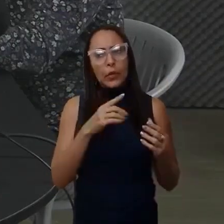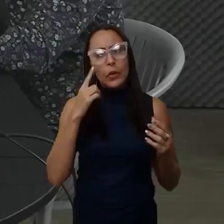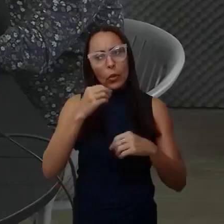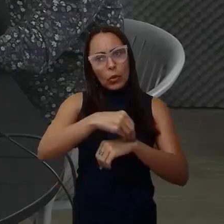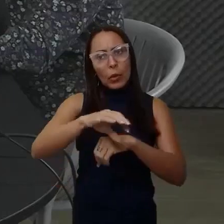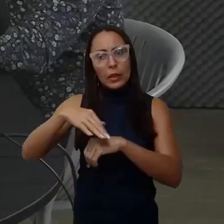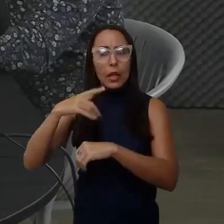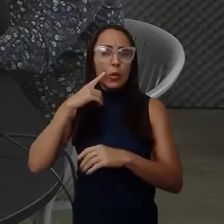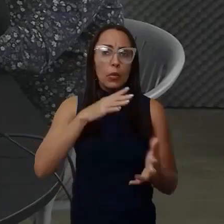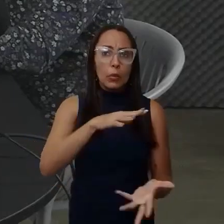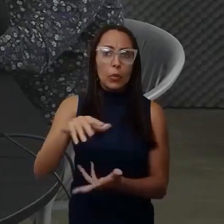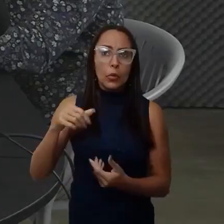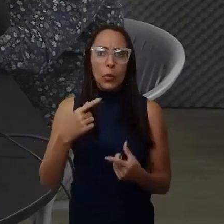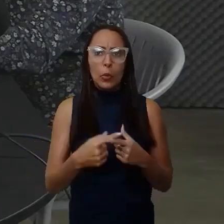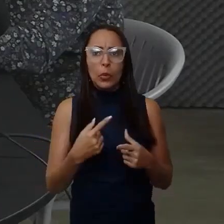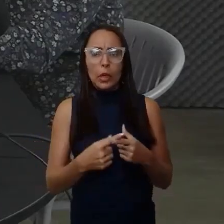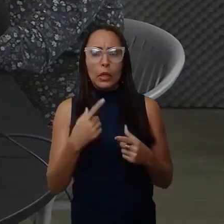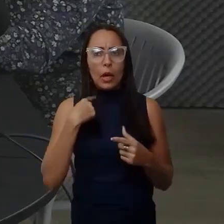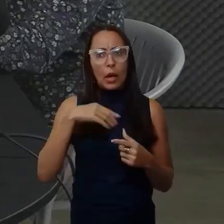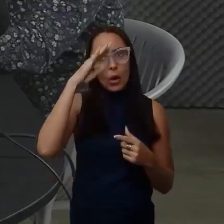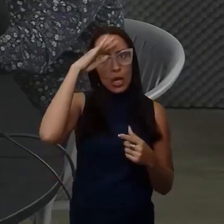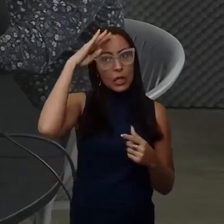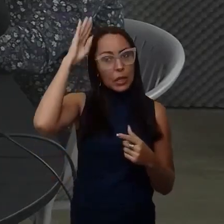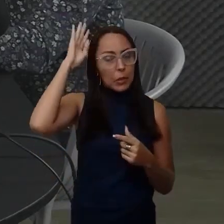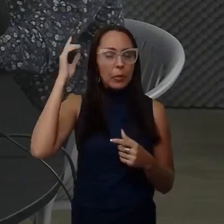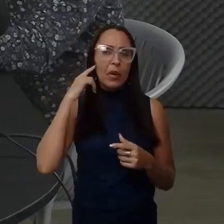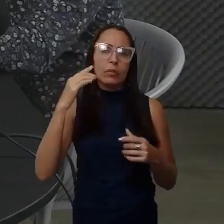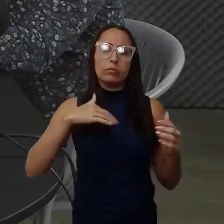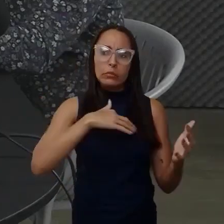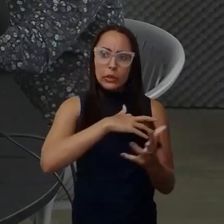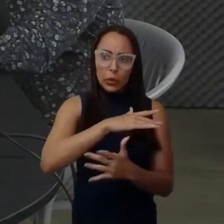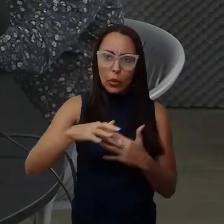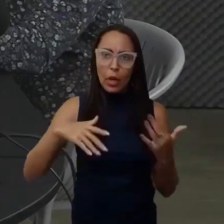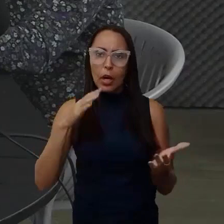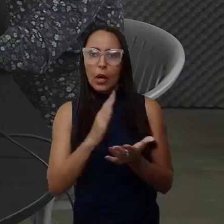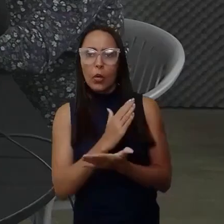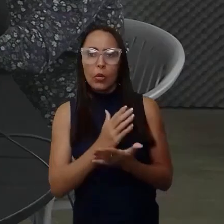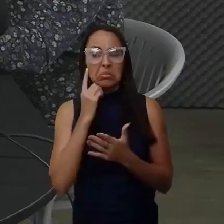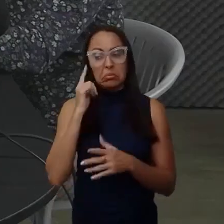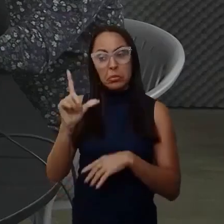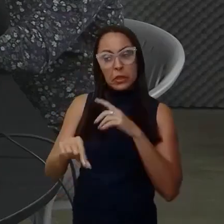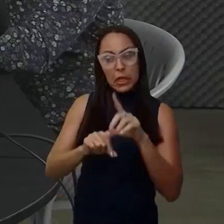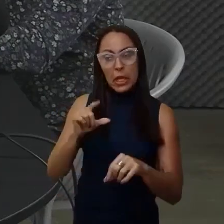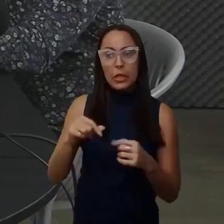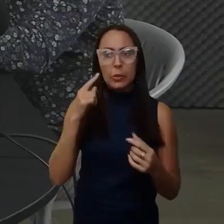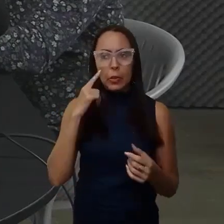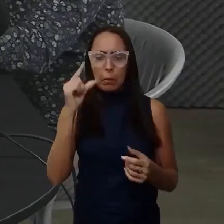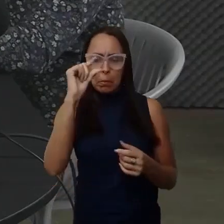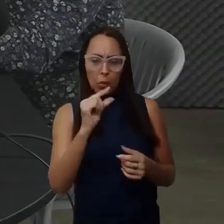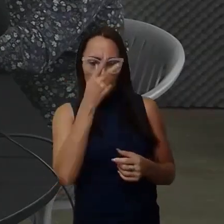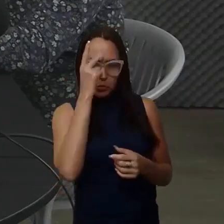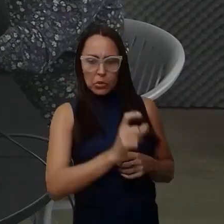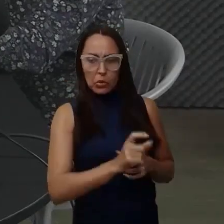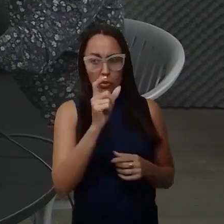com o mundo, porque na academia eu acho que vai circular por um grupo, às vezes, seleto, né? Porque são poucas pessoas. Na época,